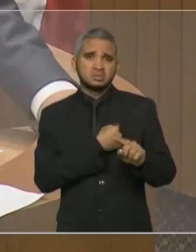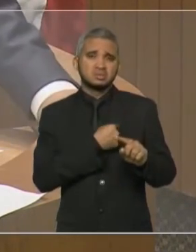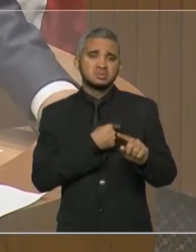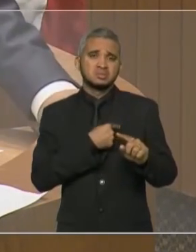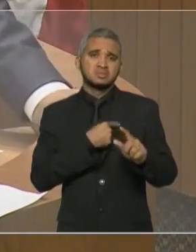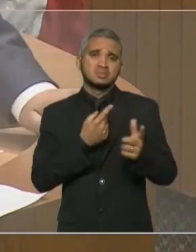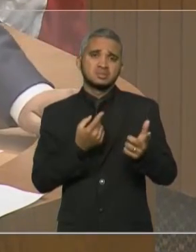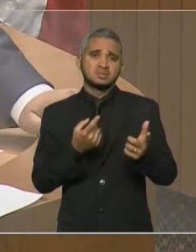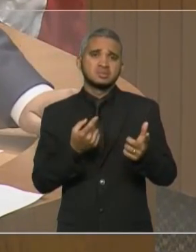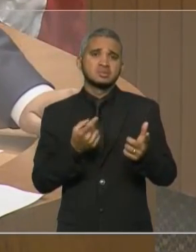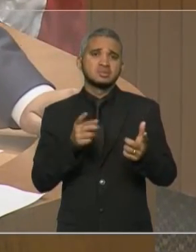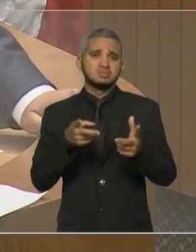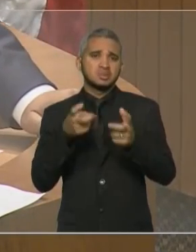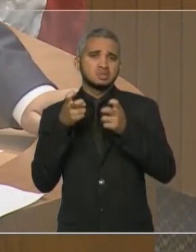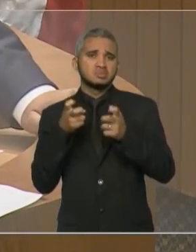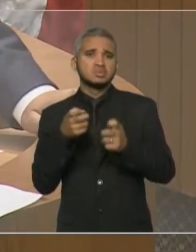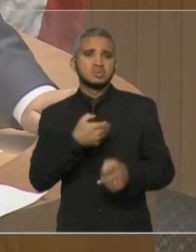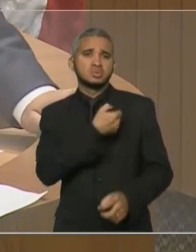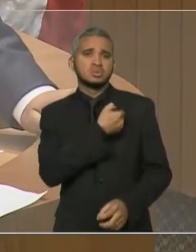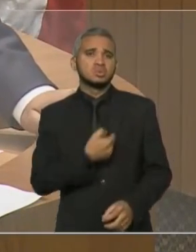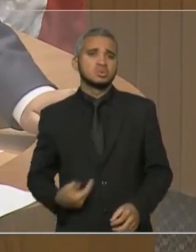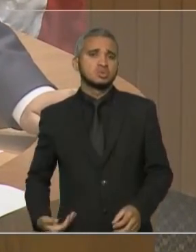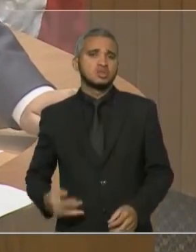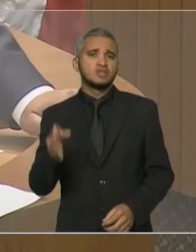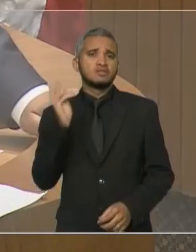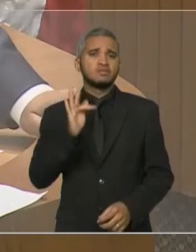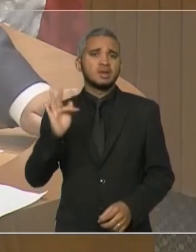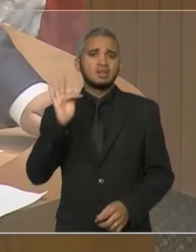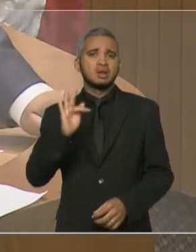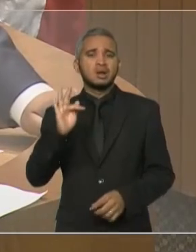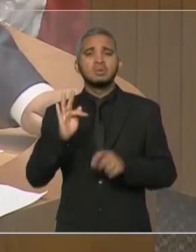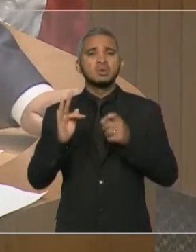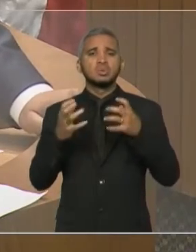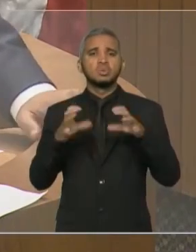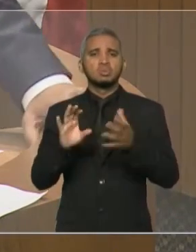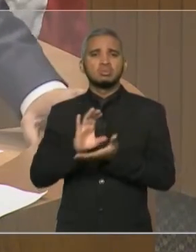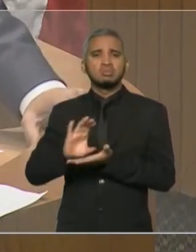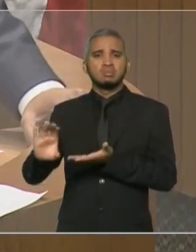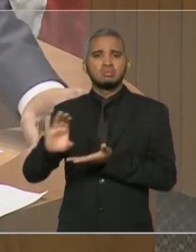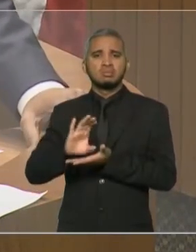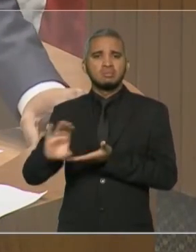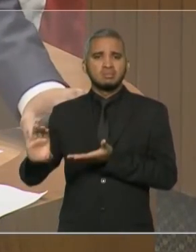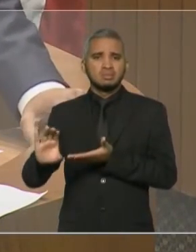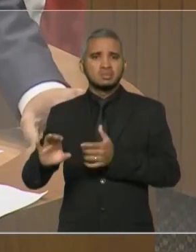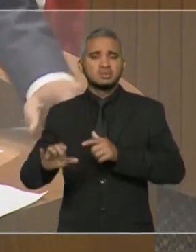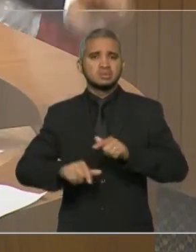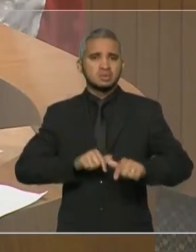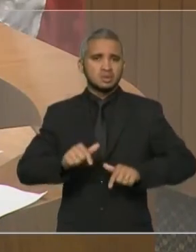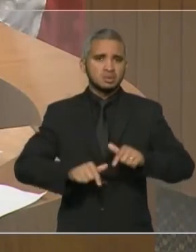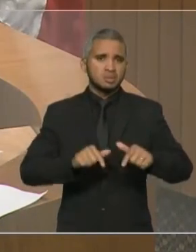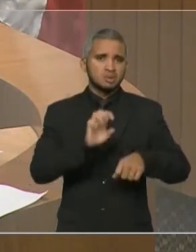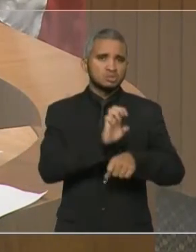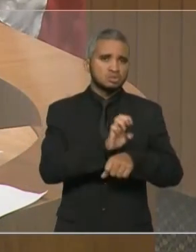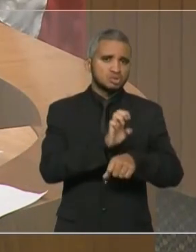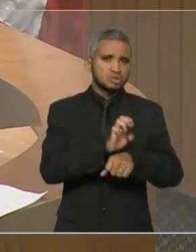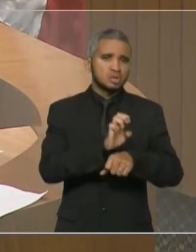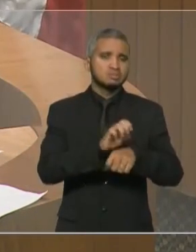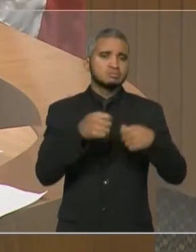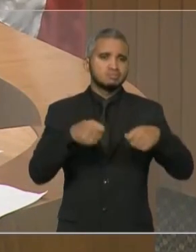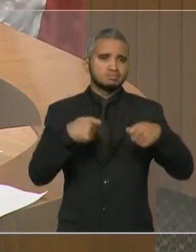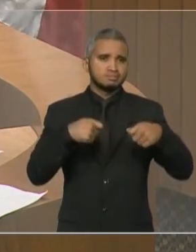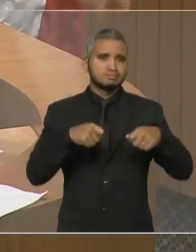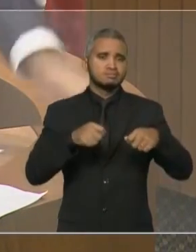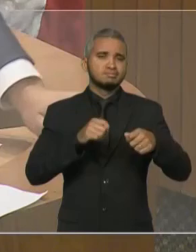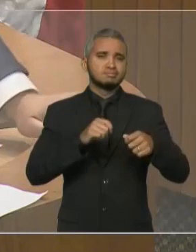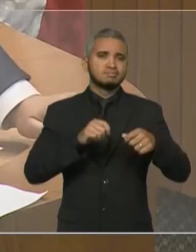União são cada vez mais decrescentes e os serviços públicos do Estado são crescentes. Tivemos agora